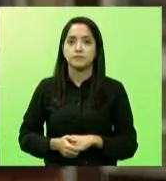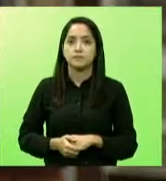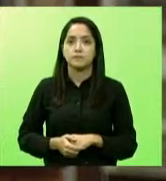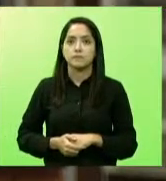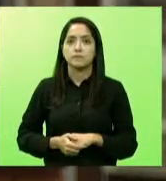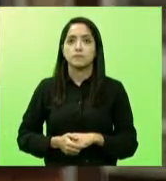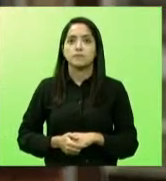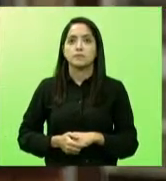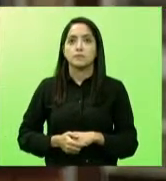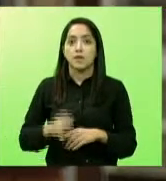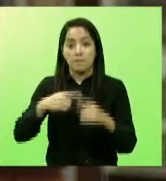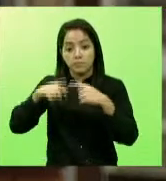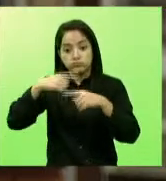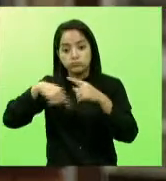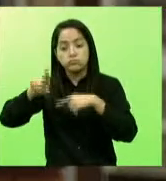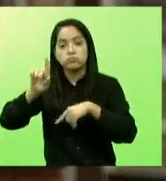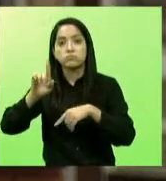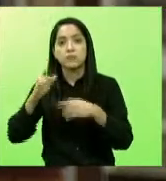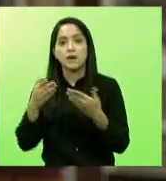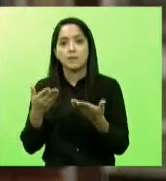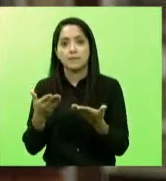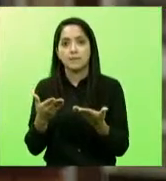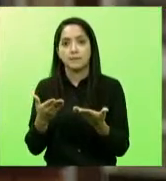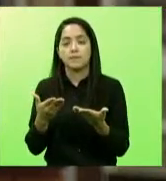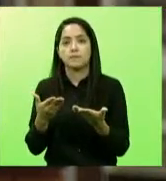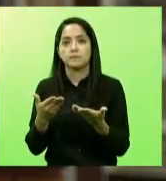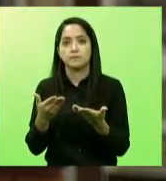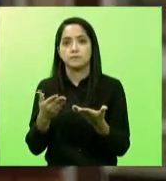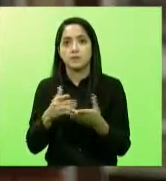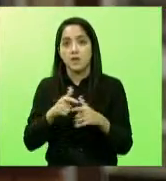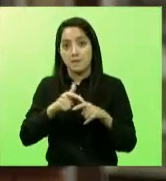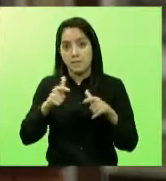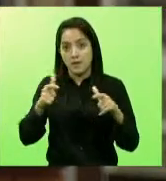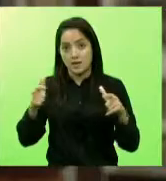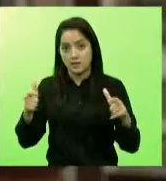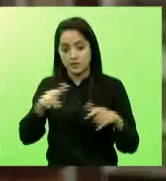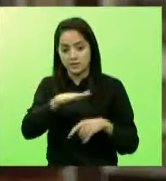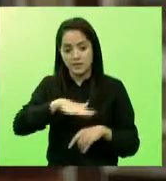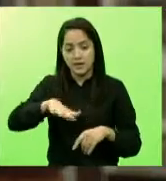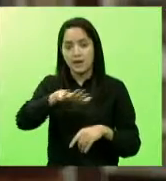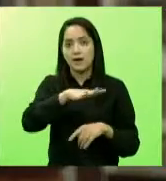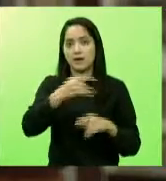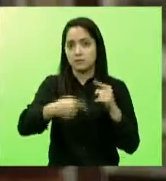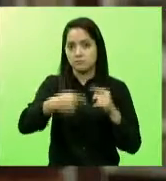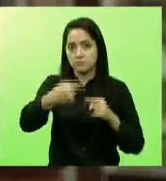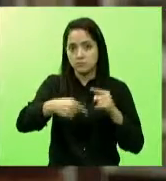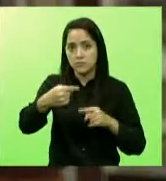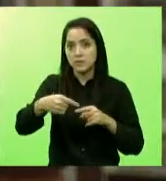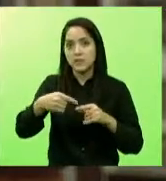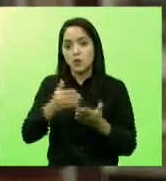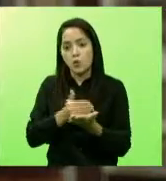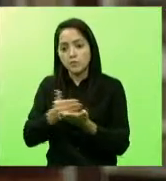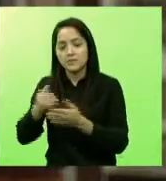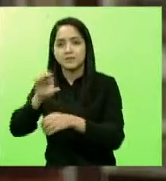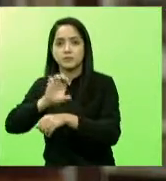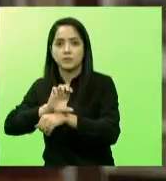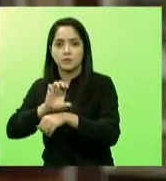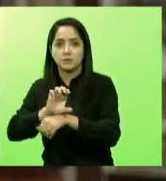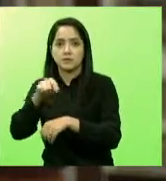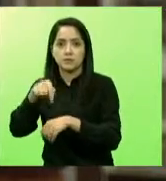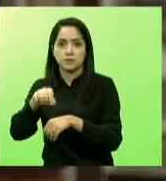A construir um Brasil novo a partir, né, pela abrangência da minha área de atuação, pelo Estado de Santa Catarina.